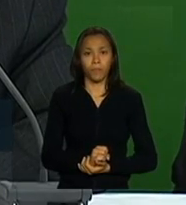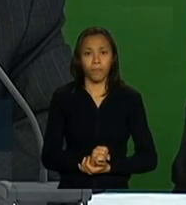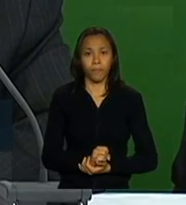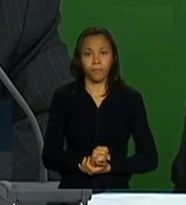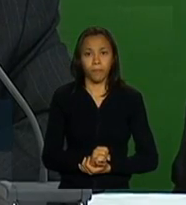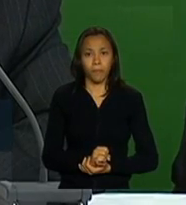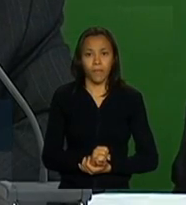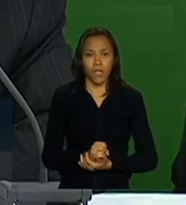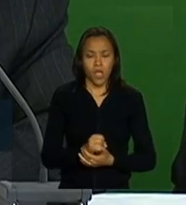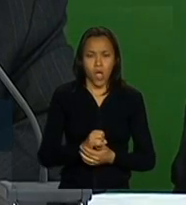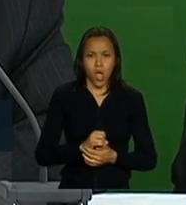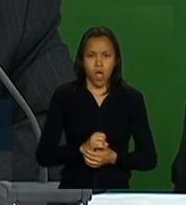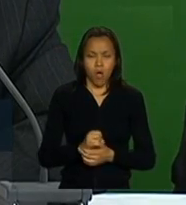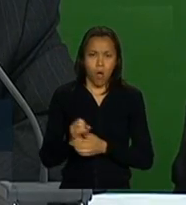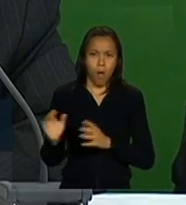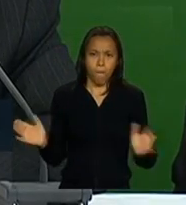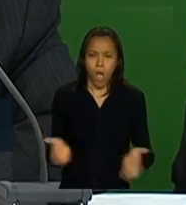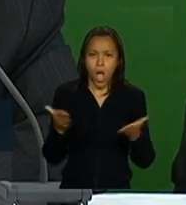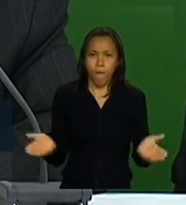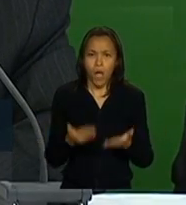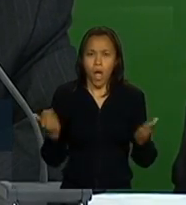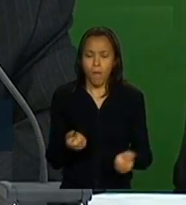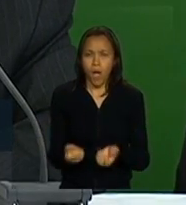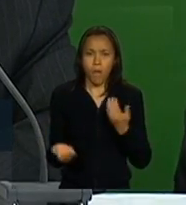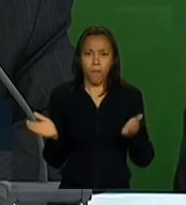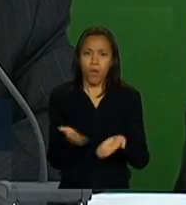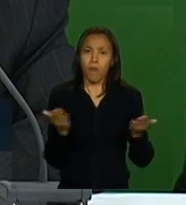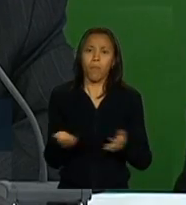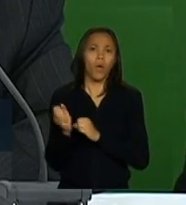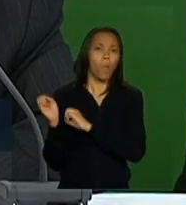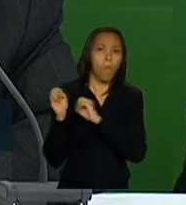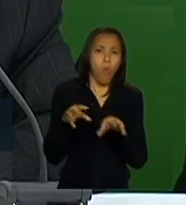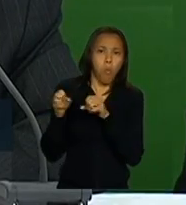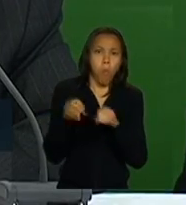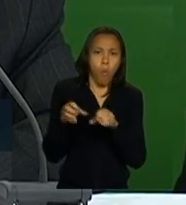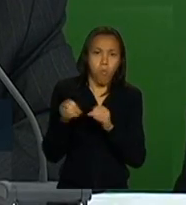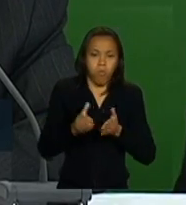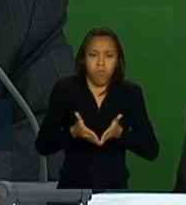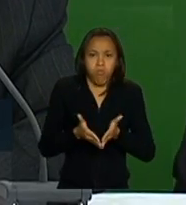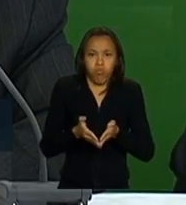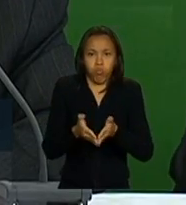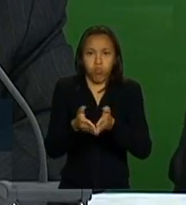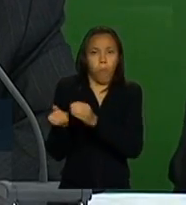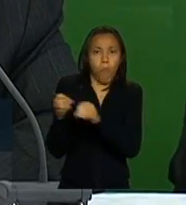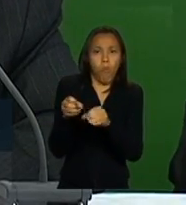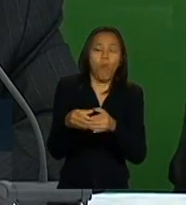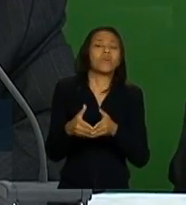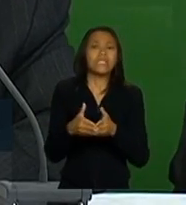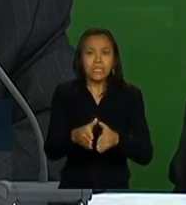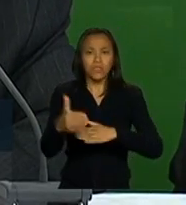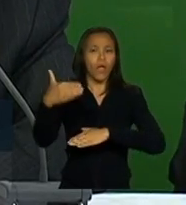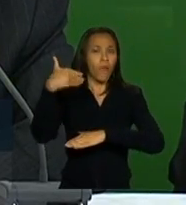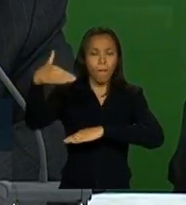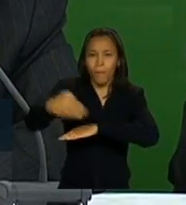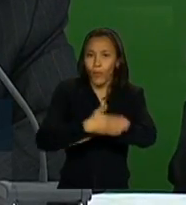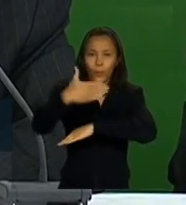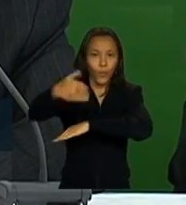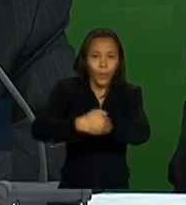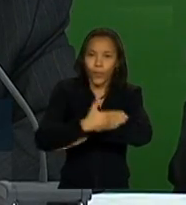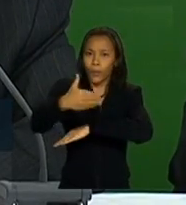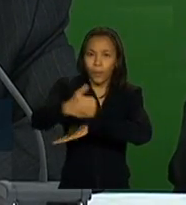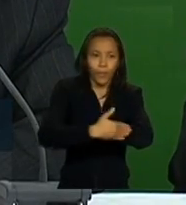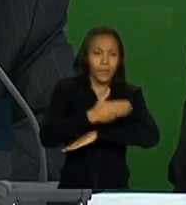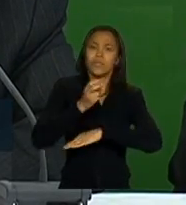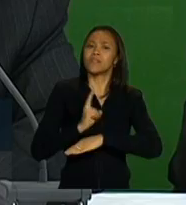a movimentação de carga continue. Ou seja, o porto não pare. Se o porto está funcionando, ele vai continuar